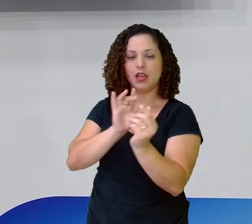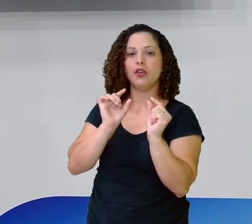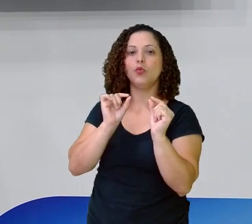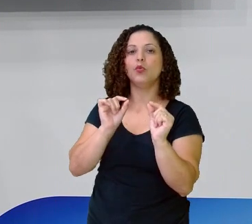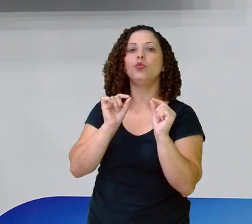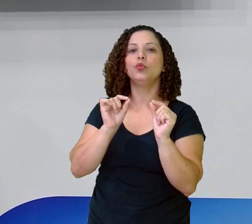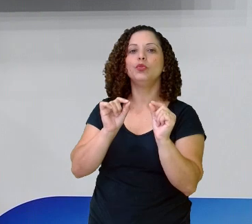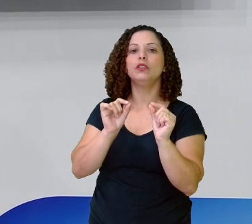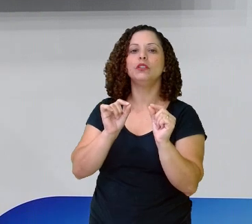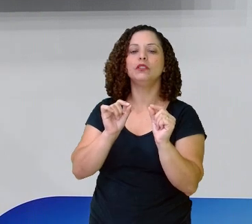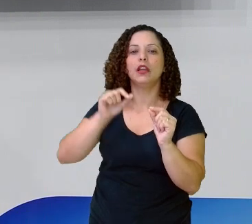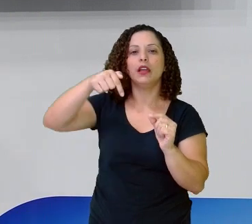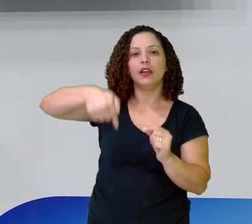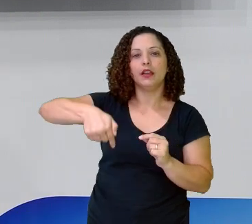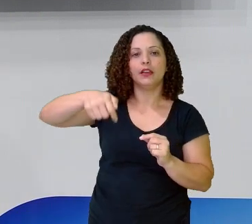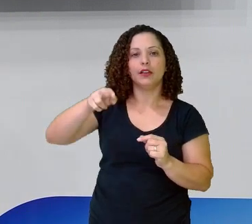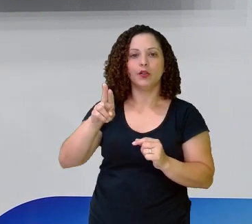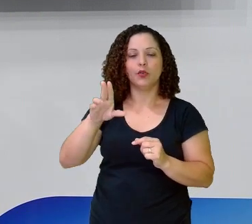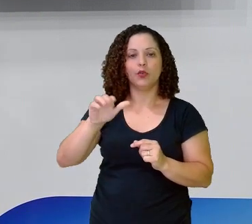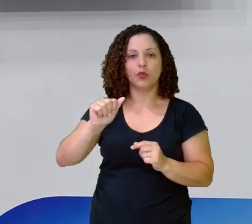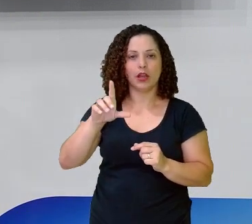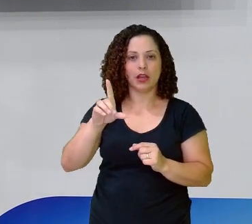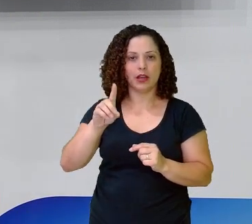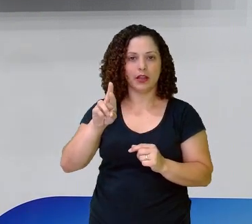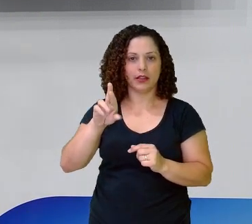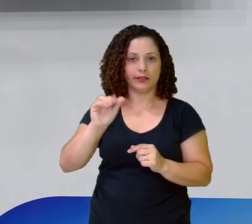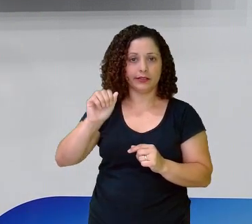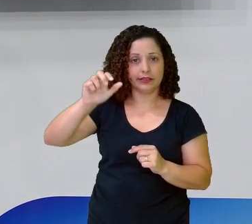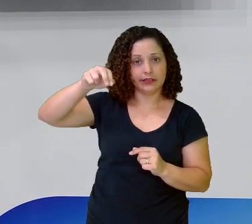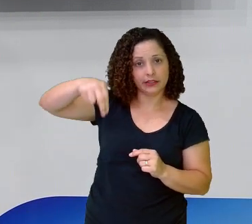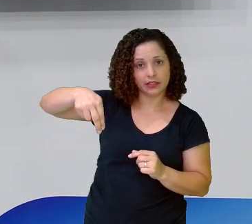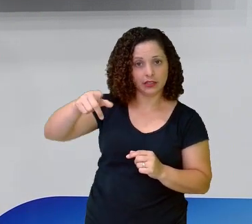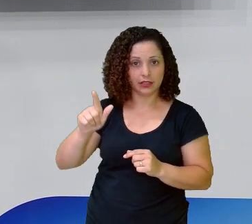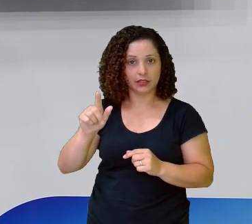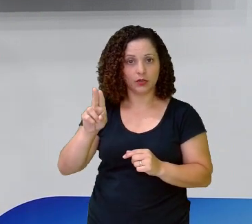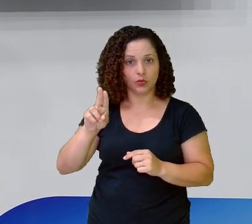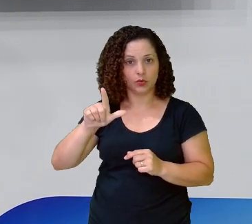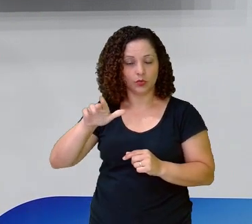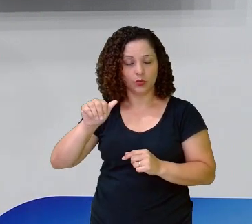quadrangulares, beleza? No caso da pirâmide, não, todas as faces são